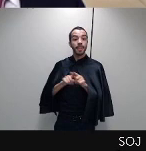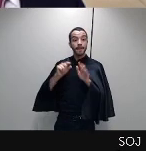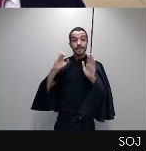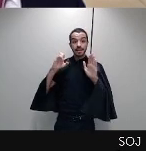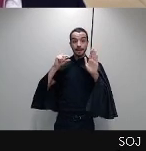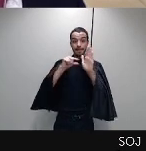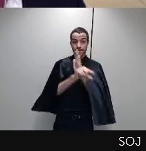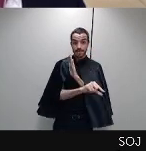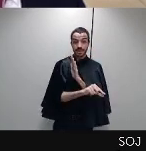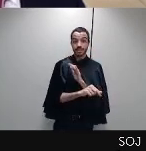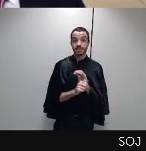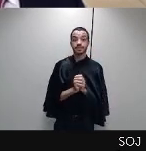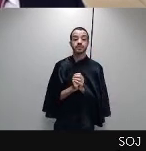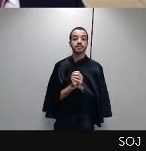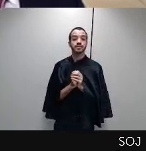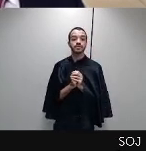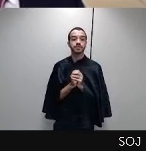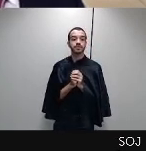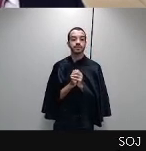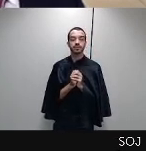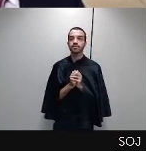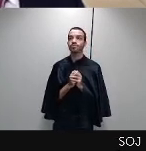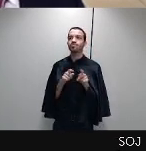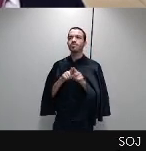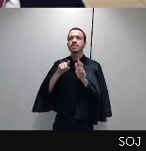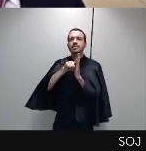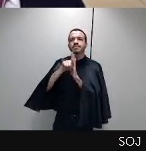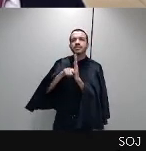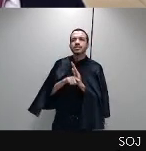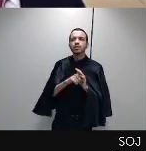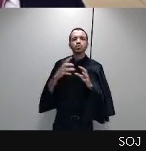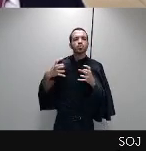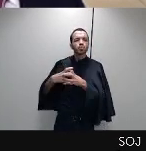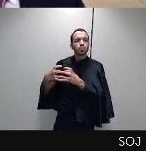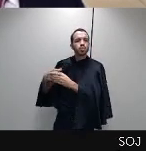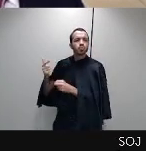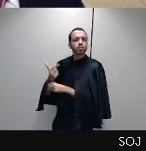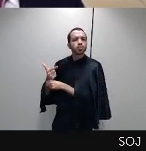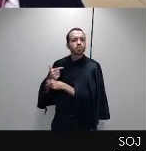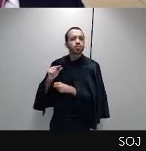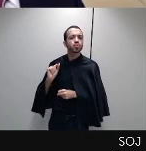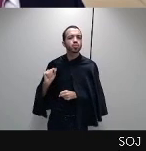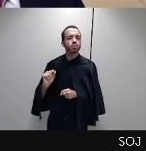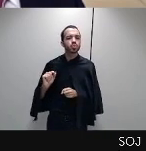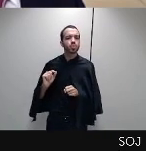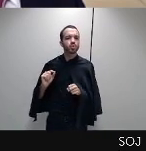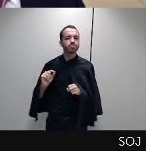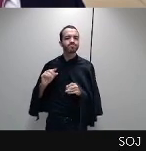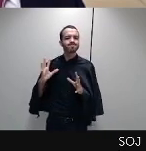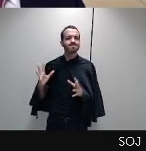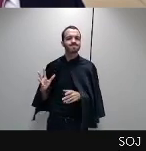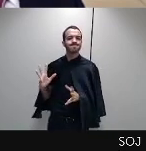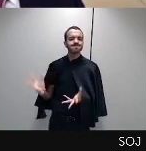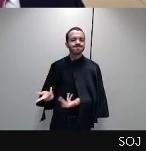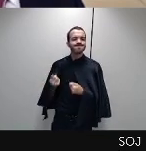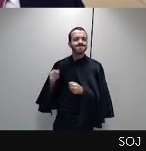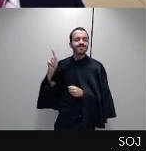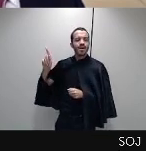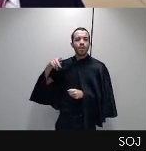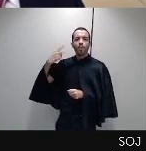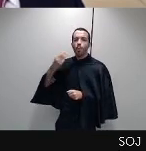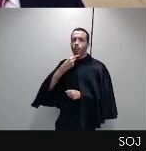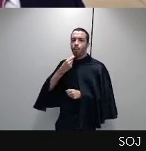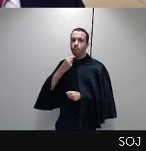também essa bem mais antigas da segunda turma é tão saudoso Ministro franciulli Netto no recurso